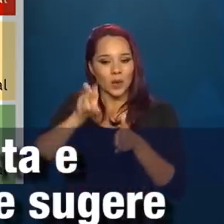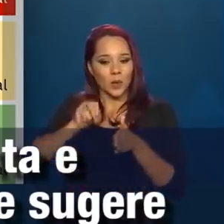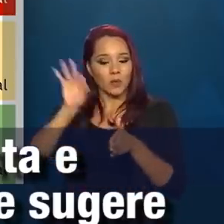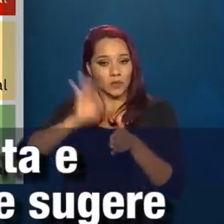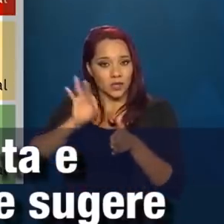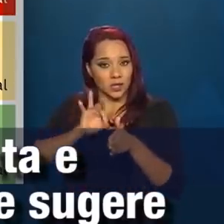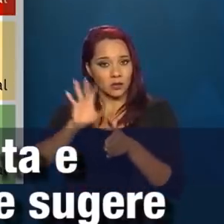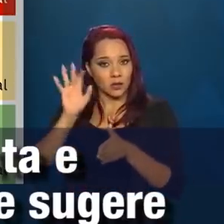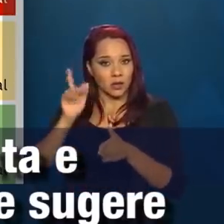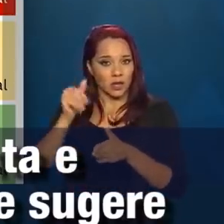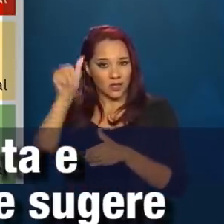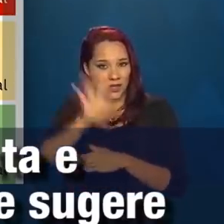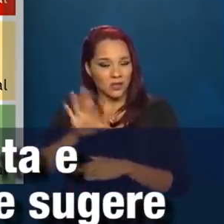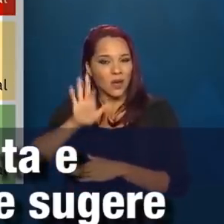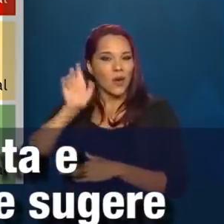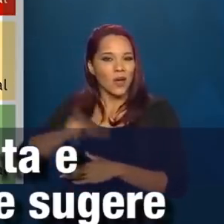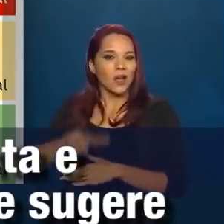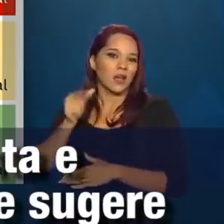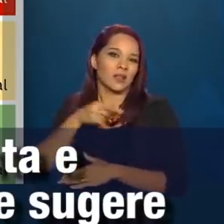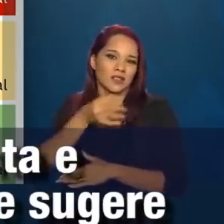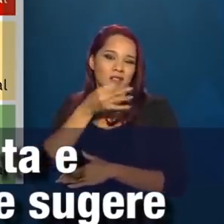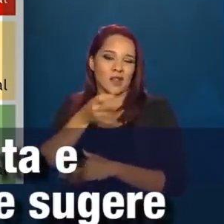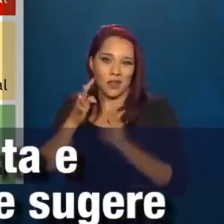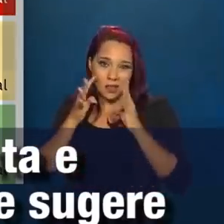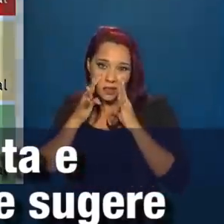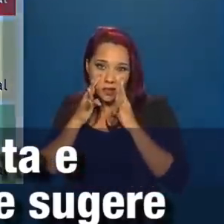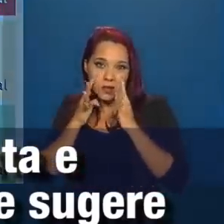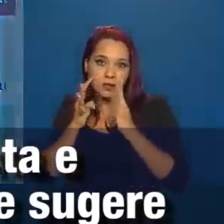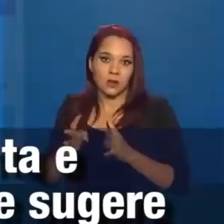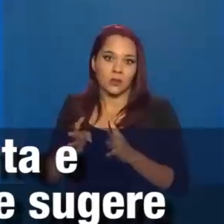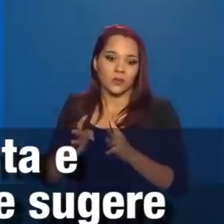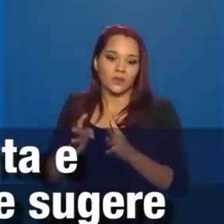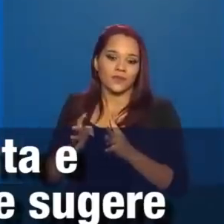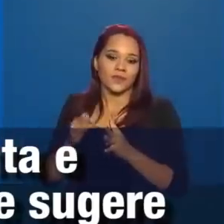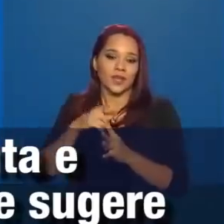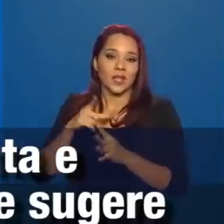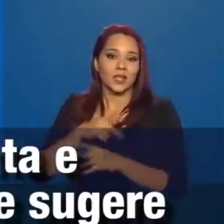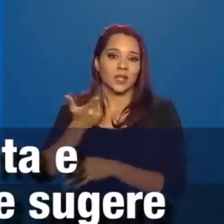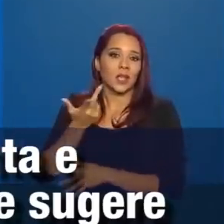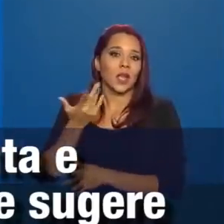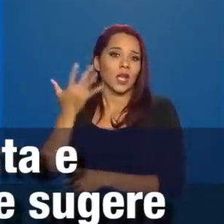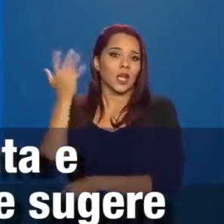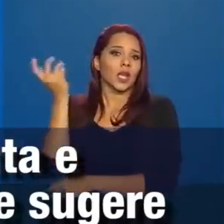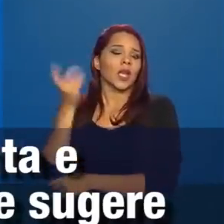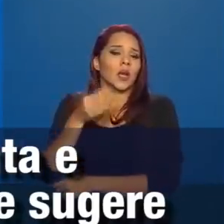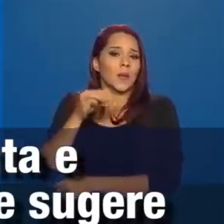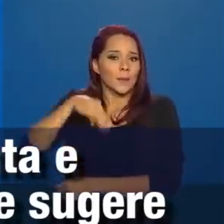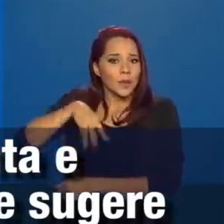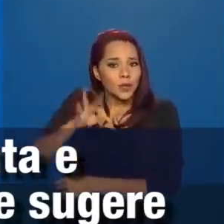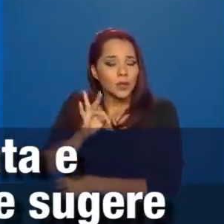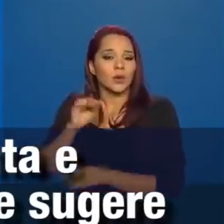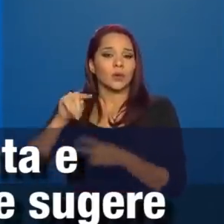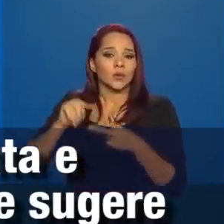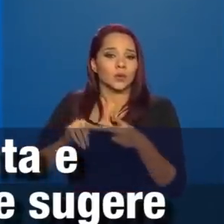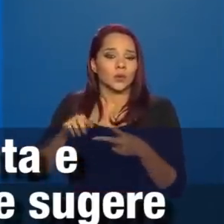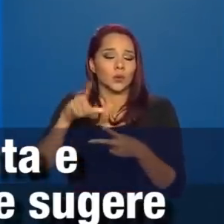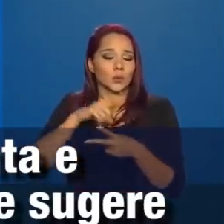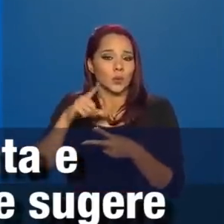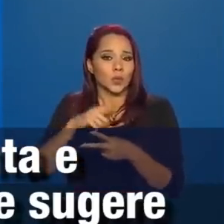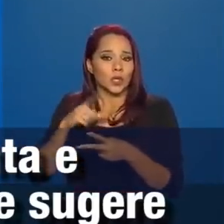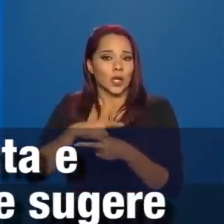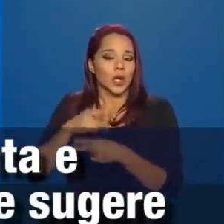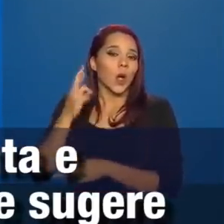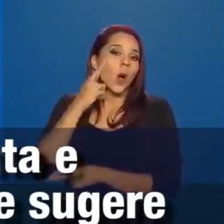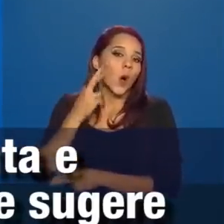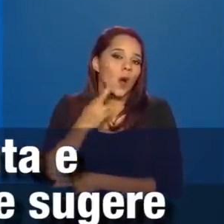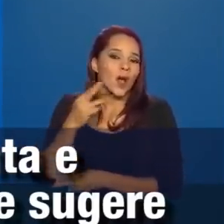taxa nacional é um que a gente considera de atenção. Tem ali Rio Grande do Norte e Roraima, e abaixo dos